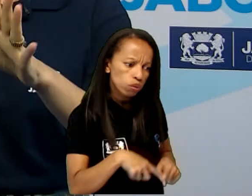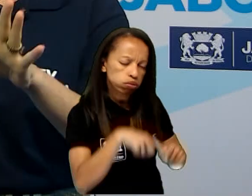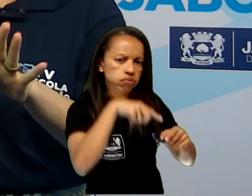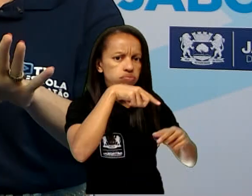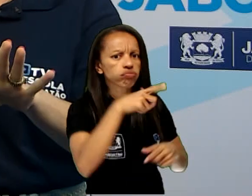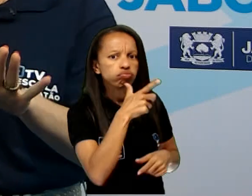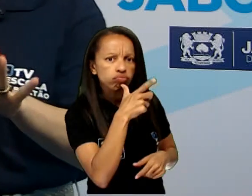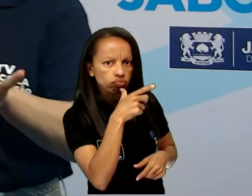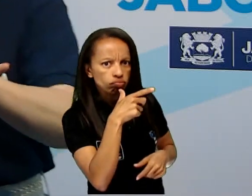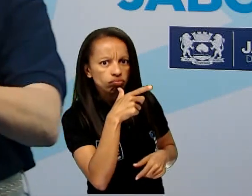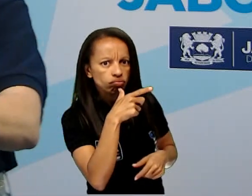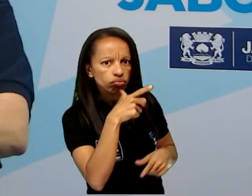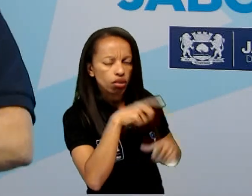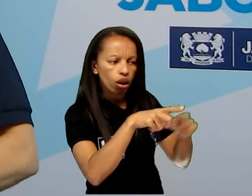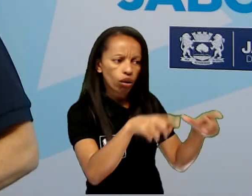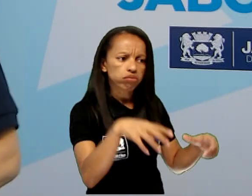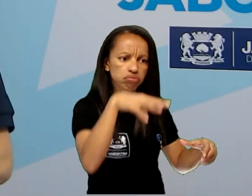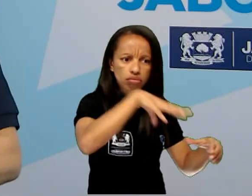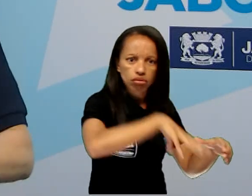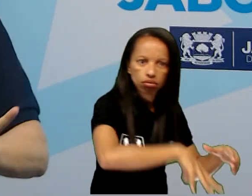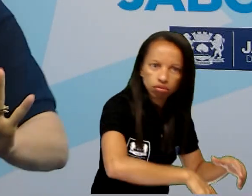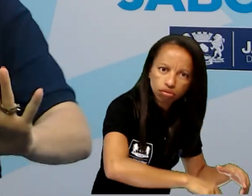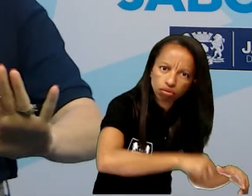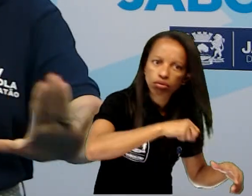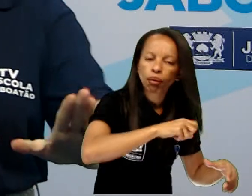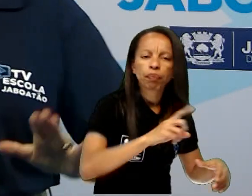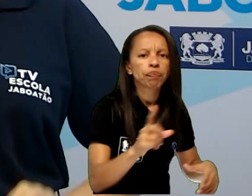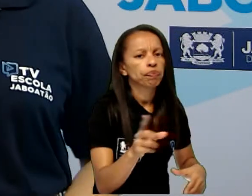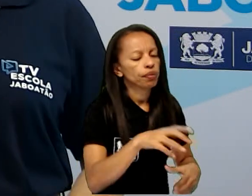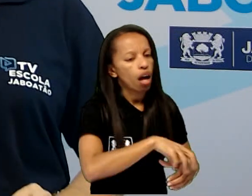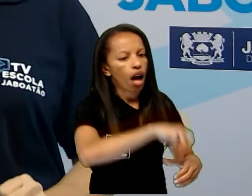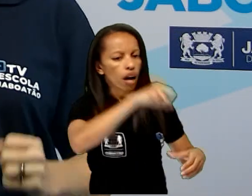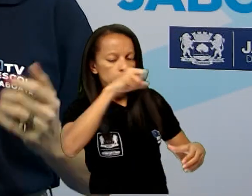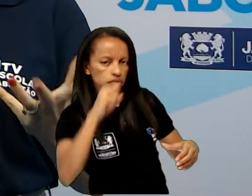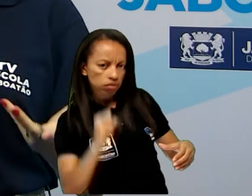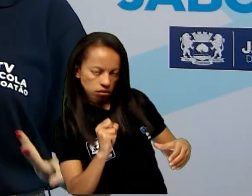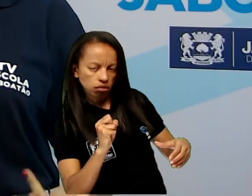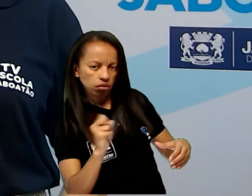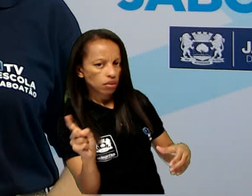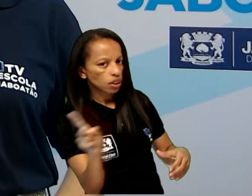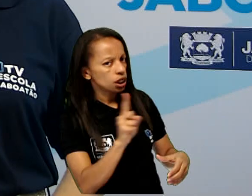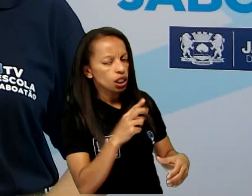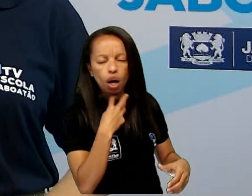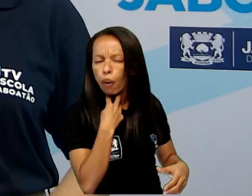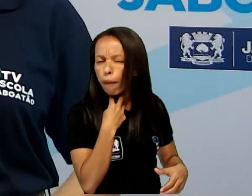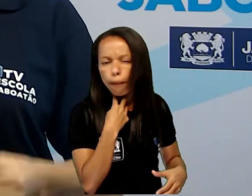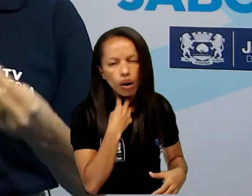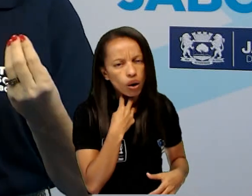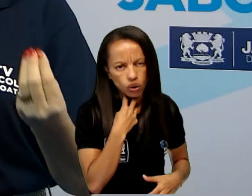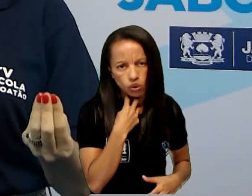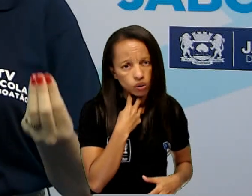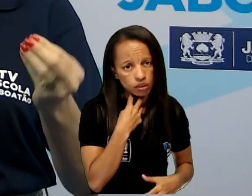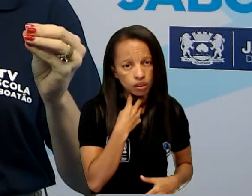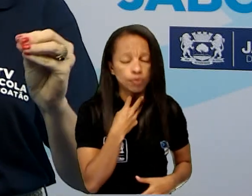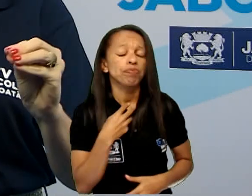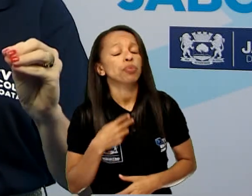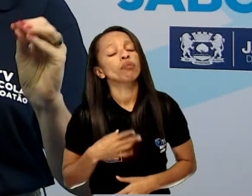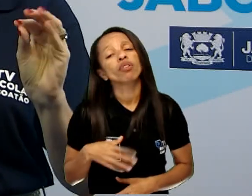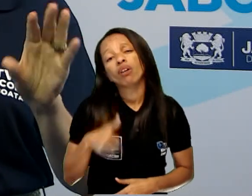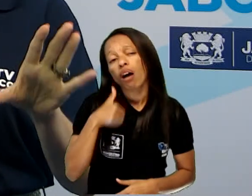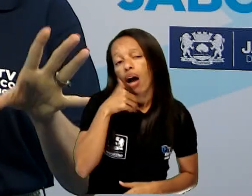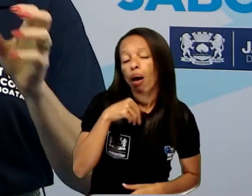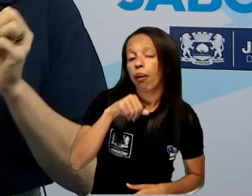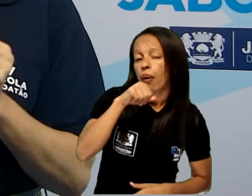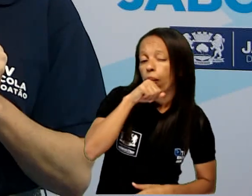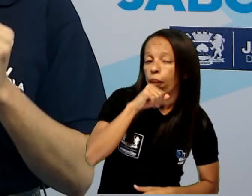pode botar a mão, nem tirar essa tampa, porque pode causar um acidente. Mamãe ama, mamãe protege,